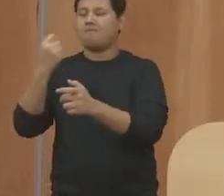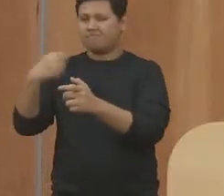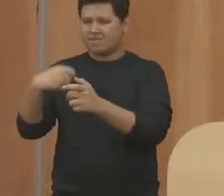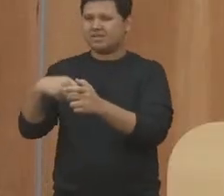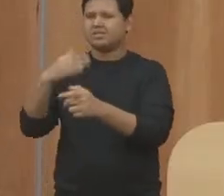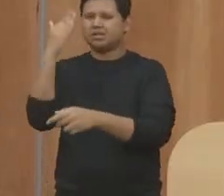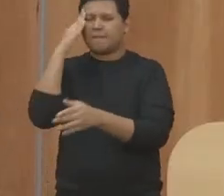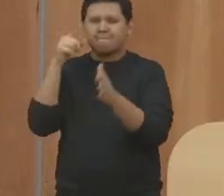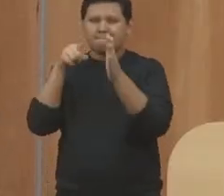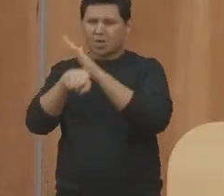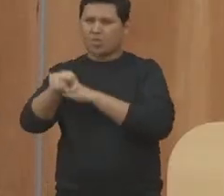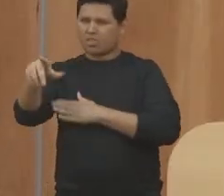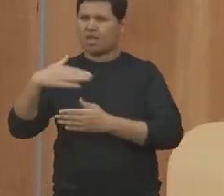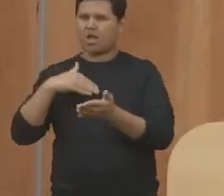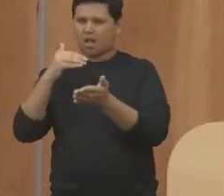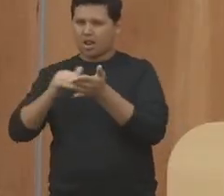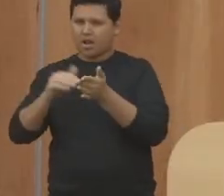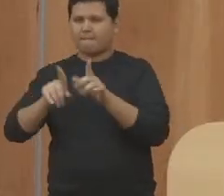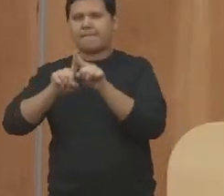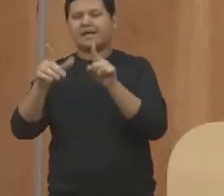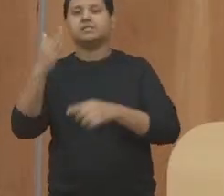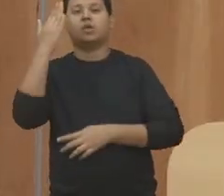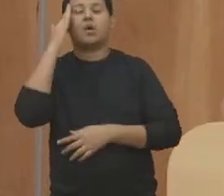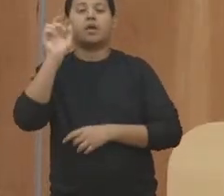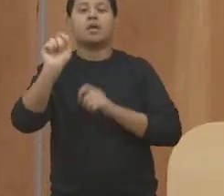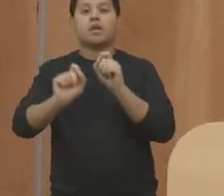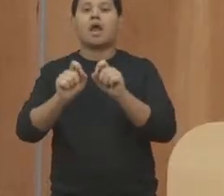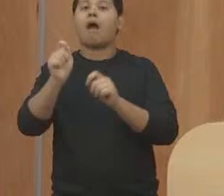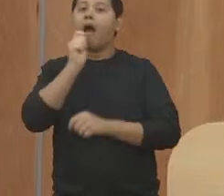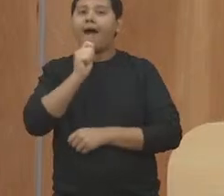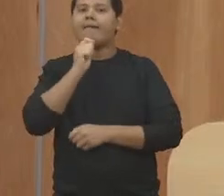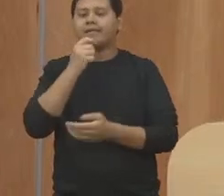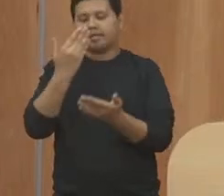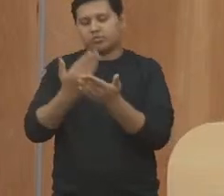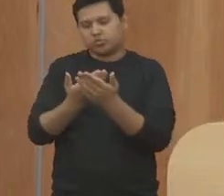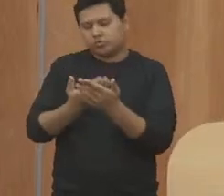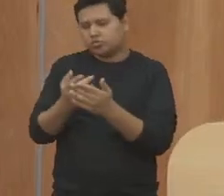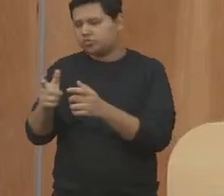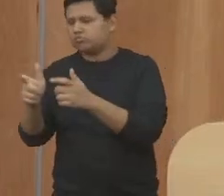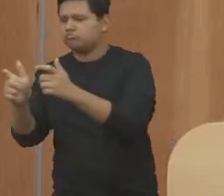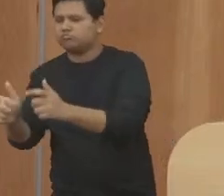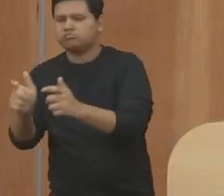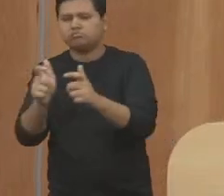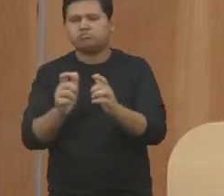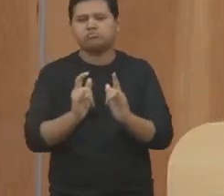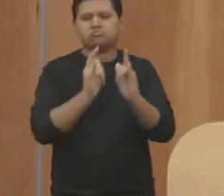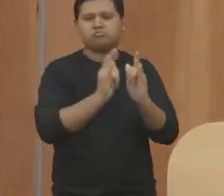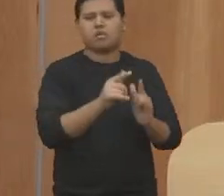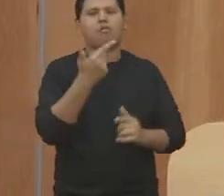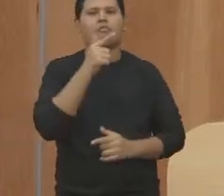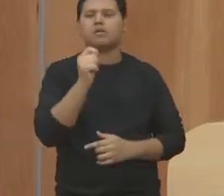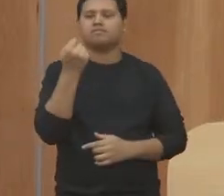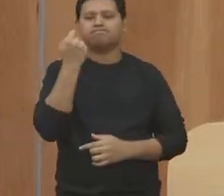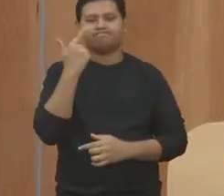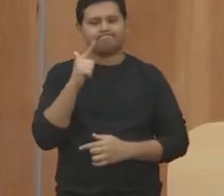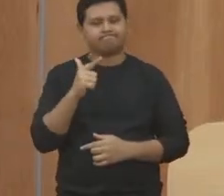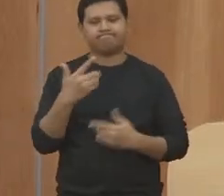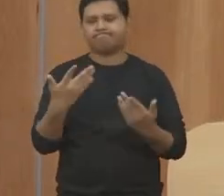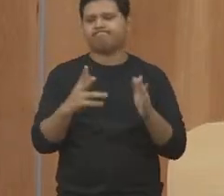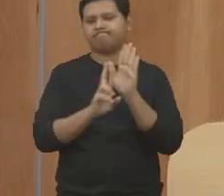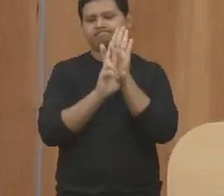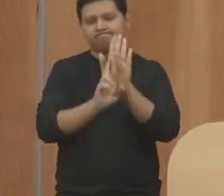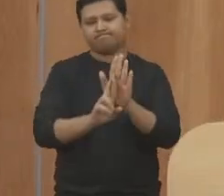com a secretária. A última informação que eu tive é que ela estava estudando nos próprios da prefeitura, mas não tenho, nesse momento,